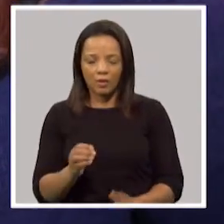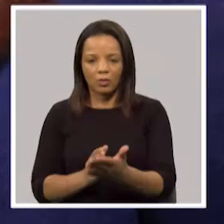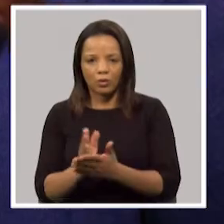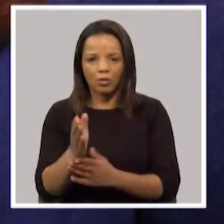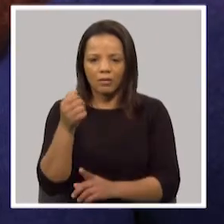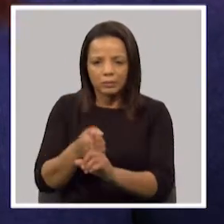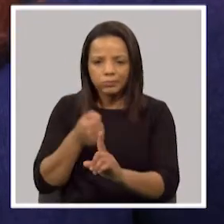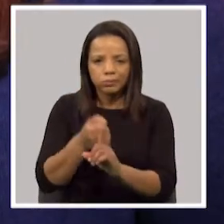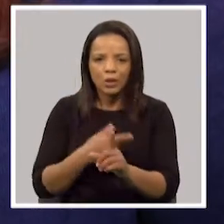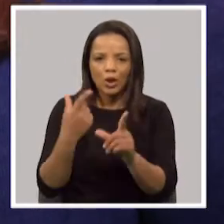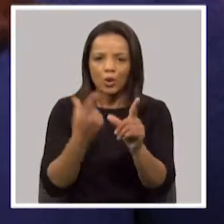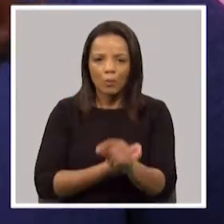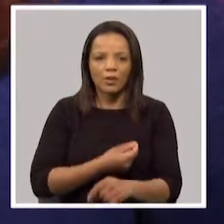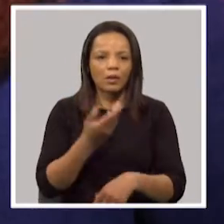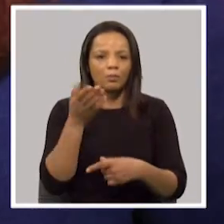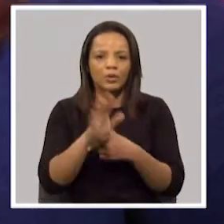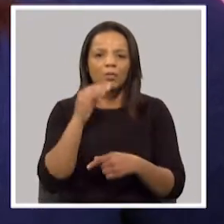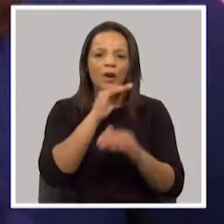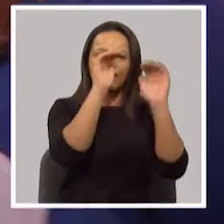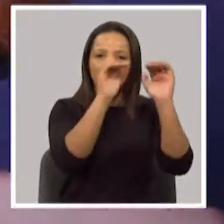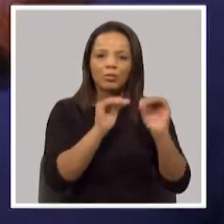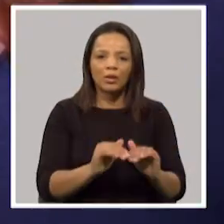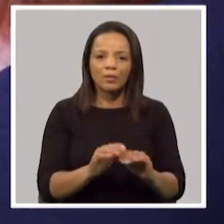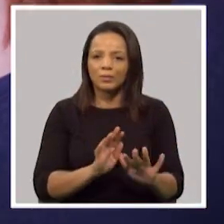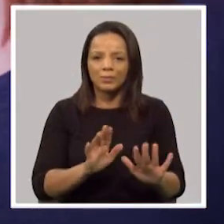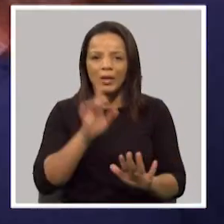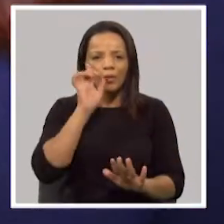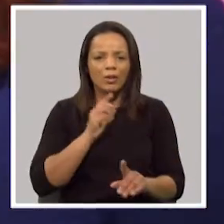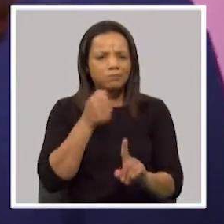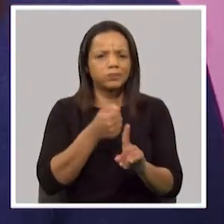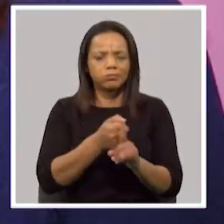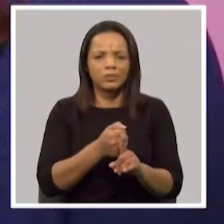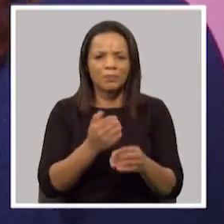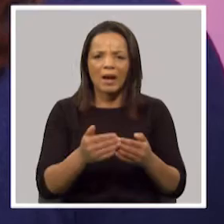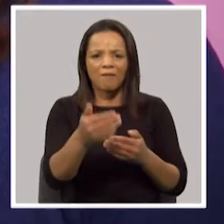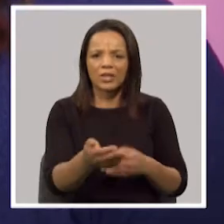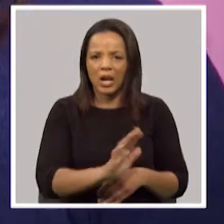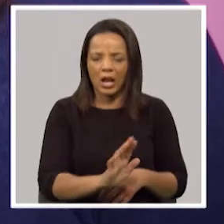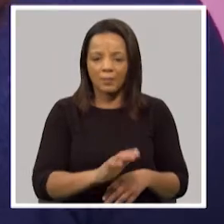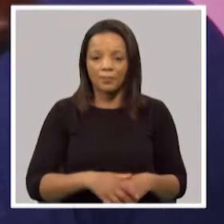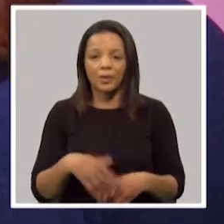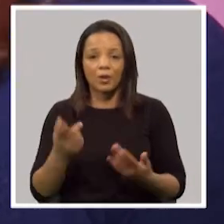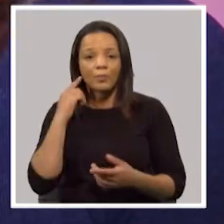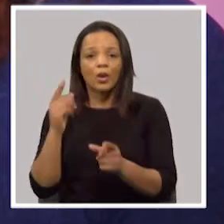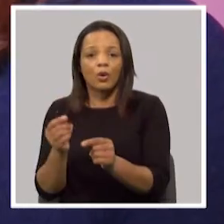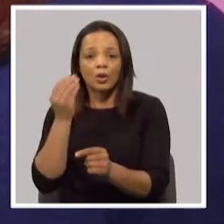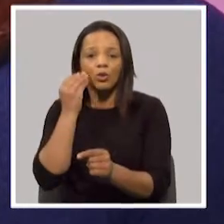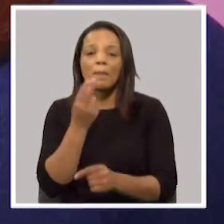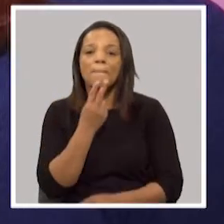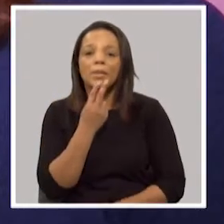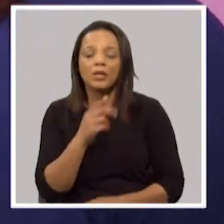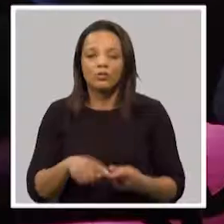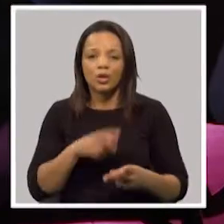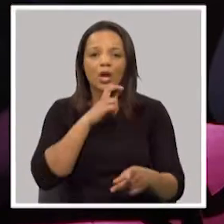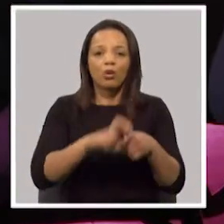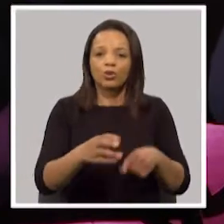e continuava a resistir a comprar um frigorífico. Era uma mulher muito resistente aos avanços. E então o rádio era a pilhas e não havia